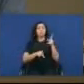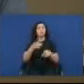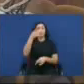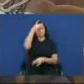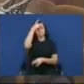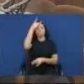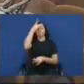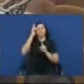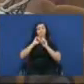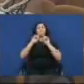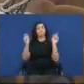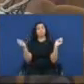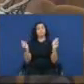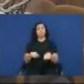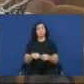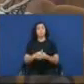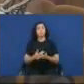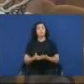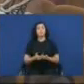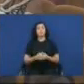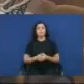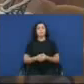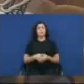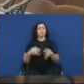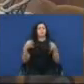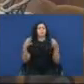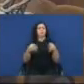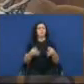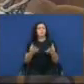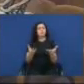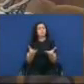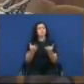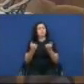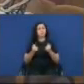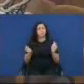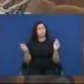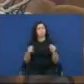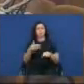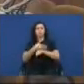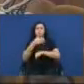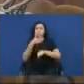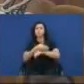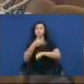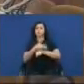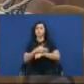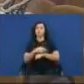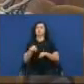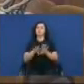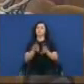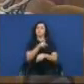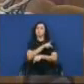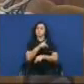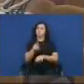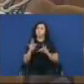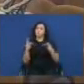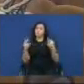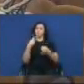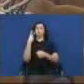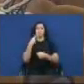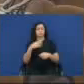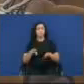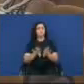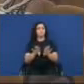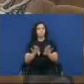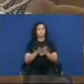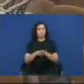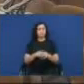para a cidadania. Com certeza, vocês serão bem acolhidos pela Escola Legislativa e por esta presidência e por todos os demais